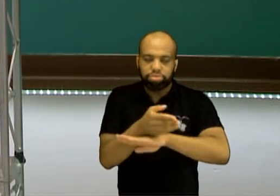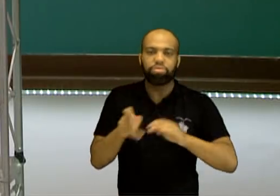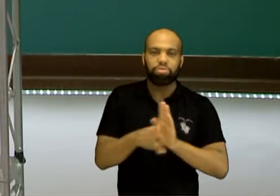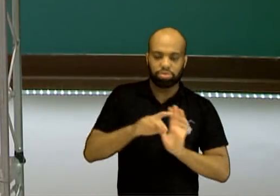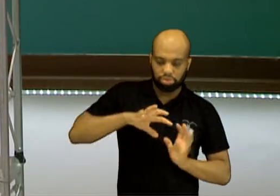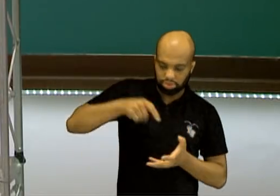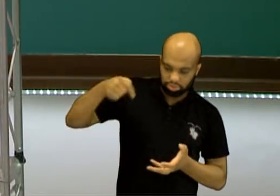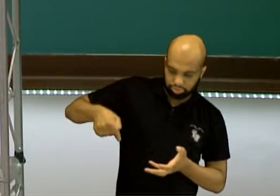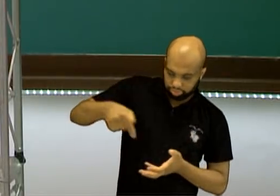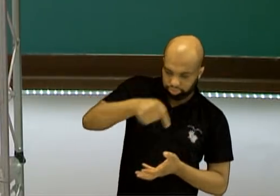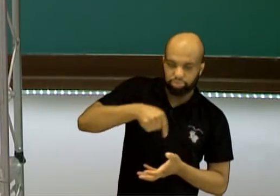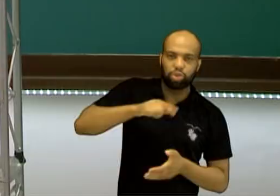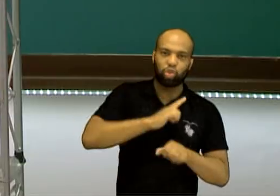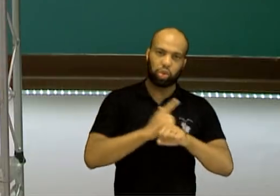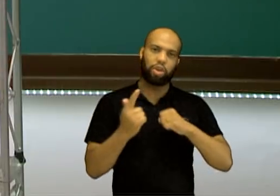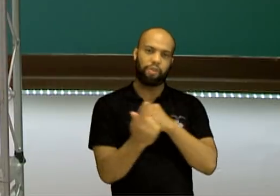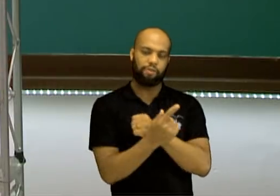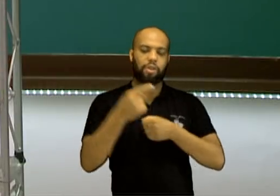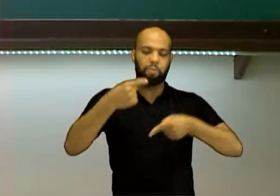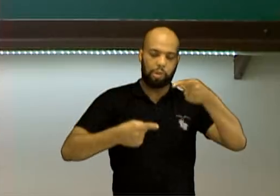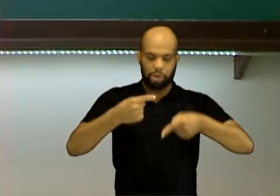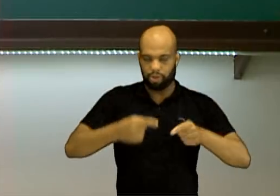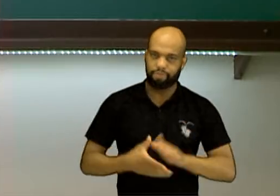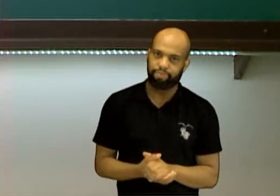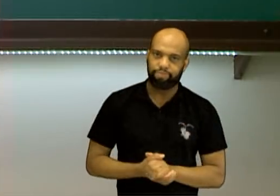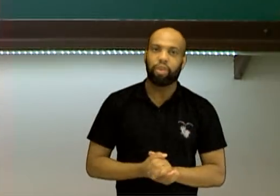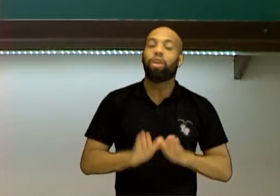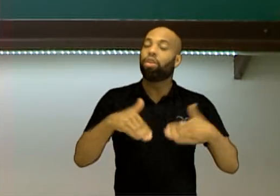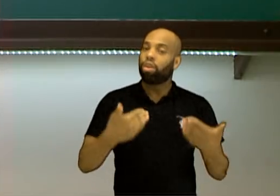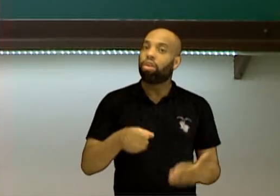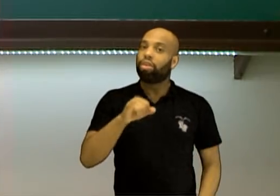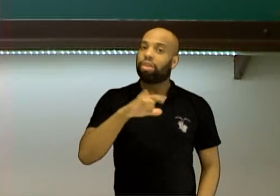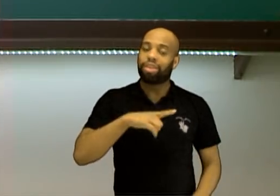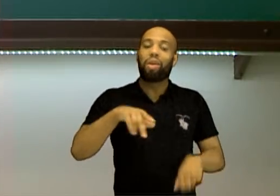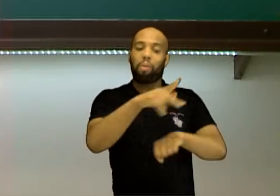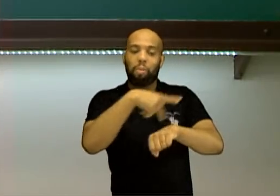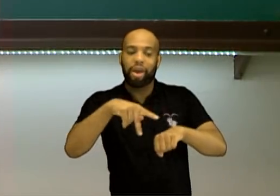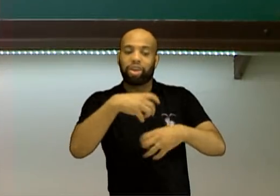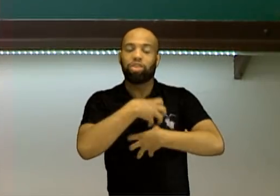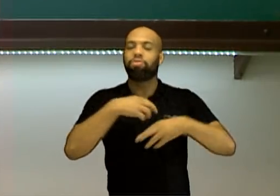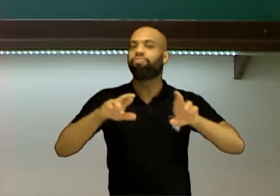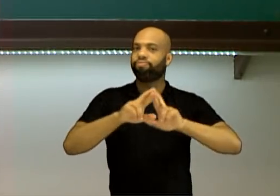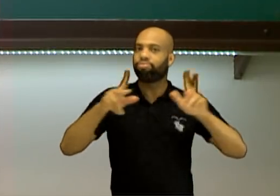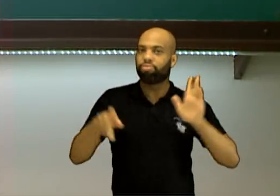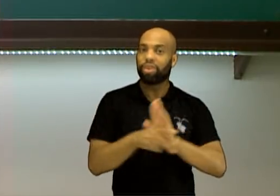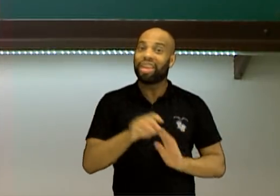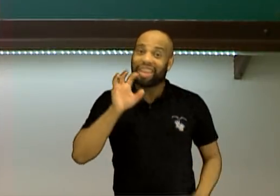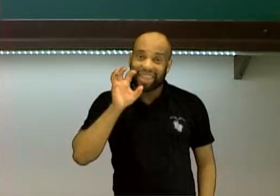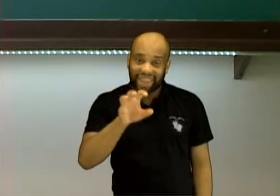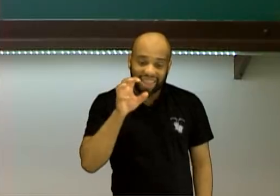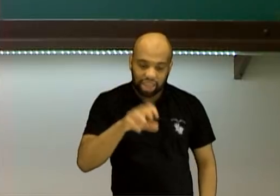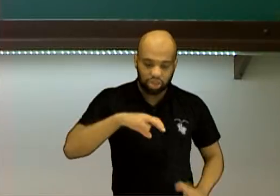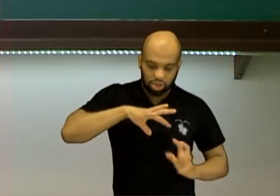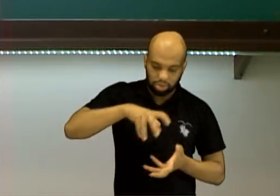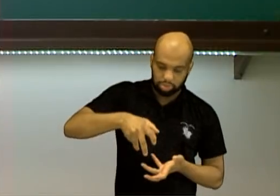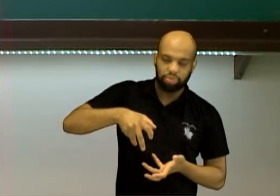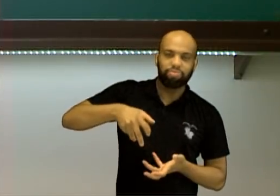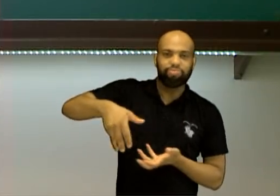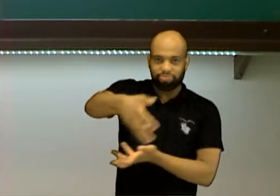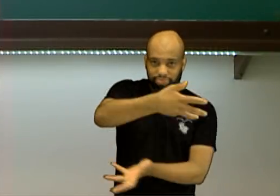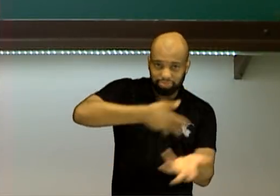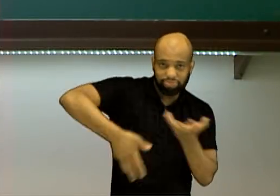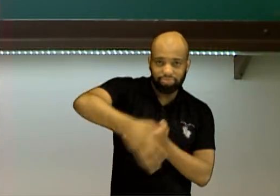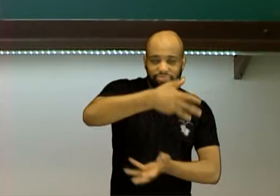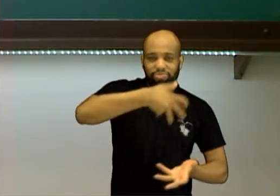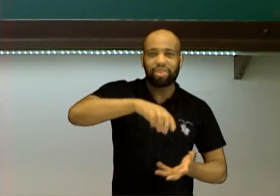mundial. Um país que se encontre fora desse processo geopolítico global, né? Fora da globalização,